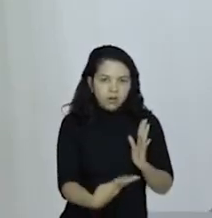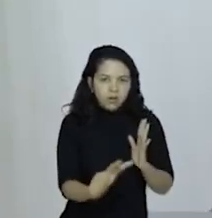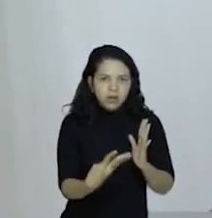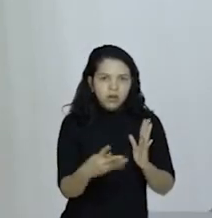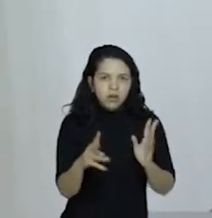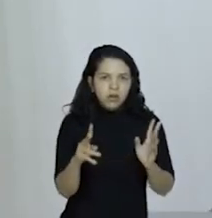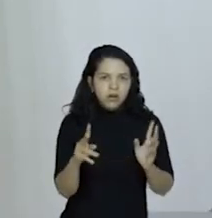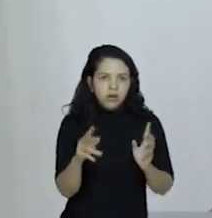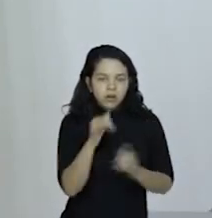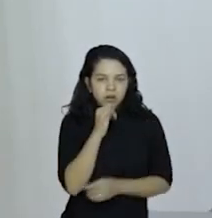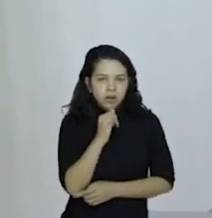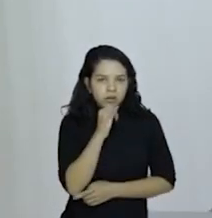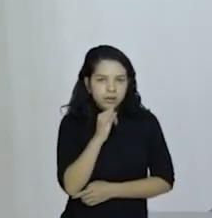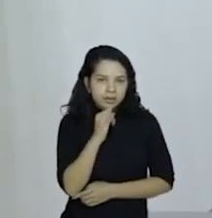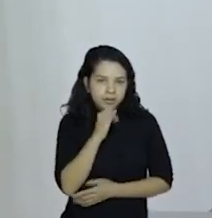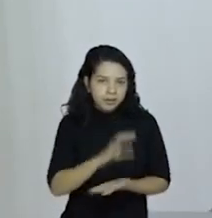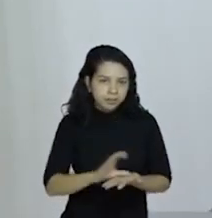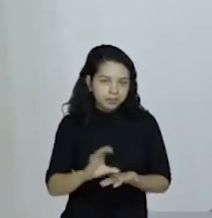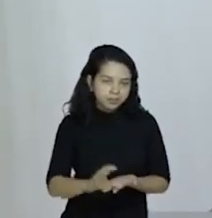aí investimento de